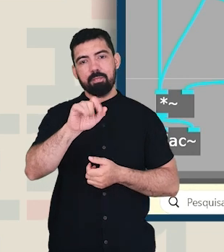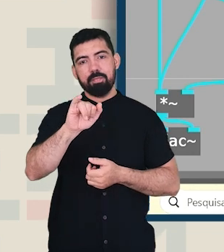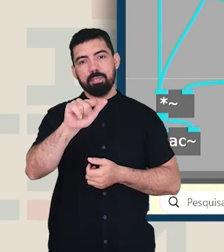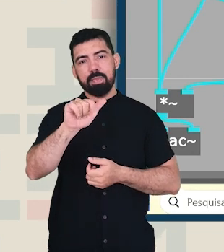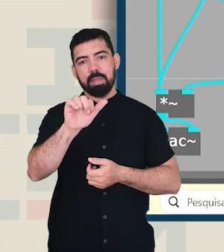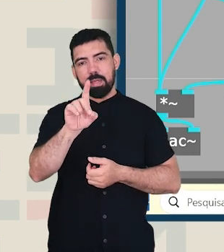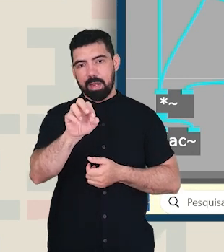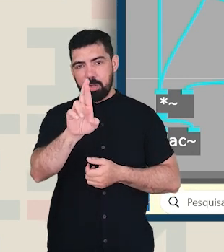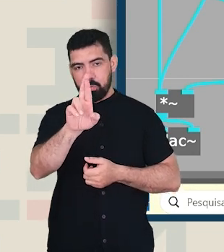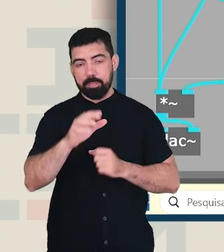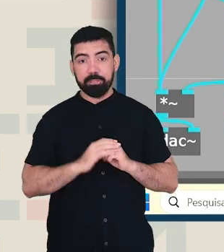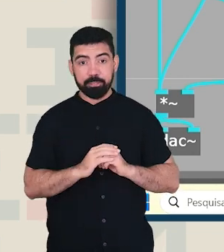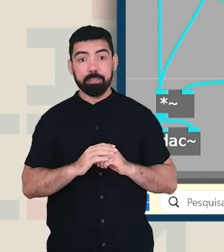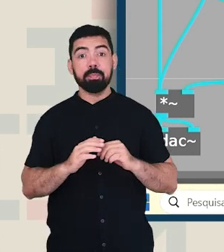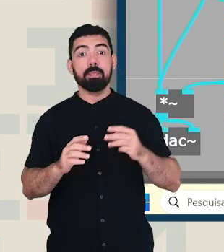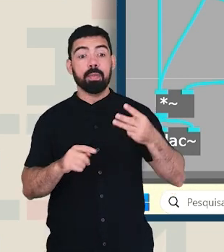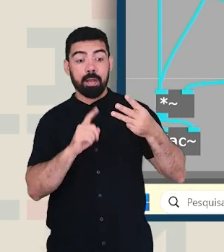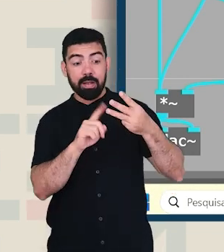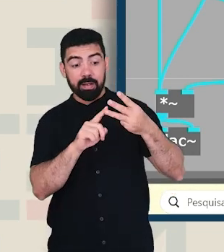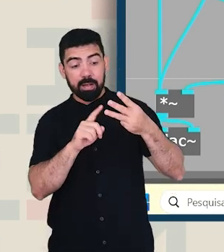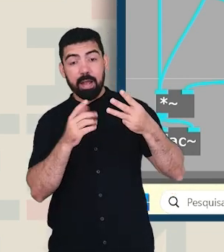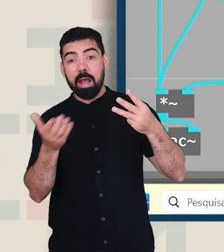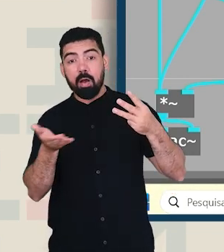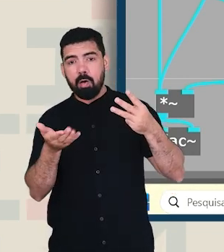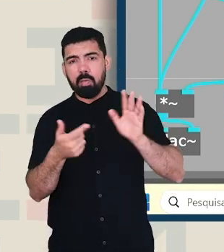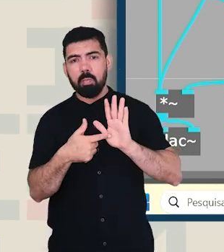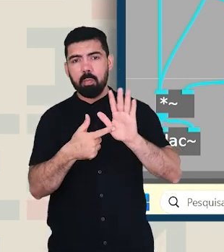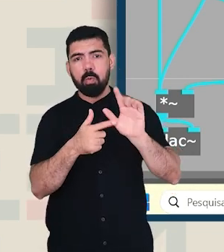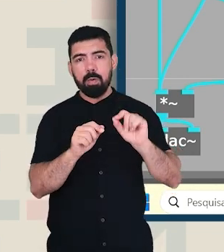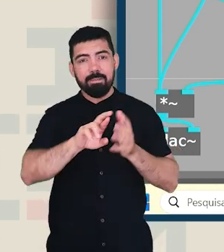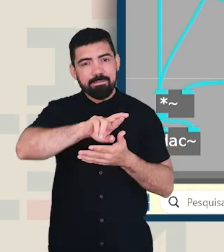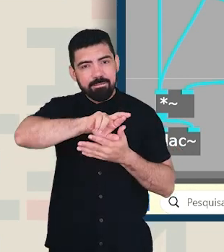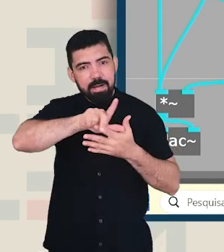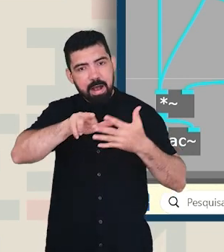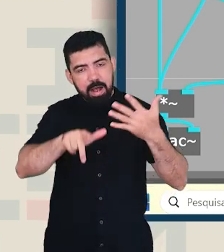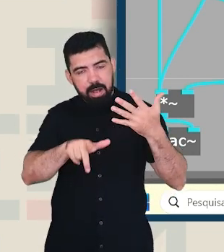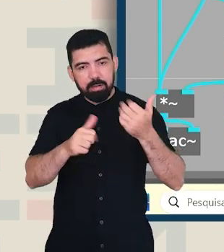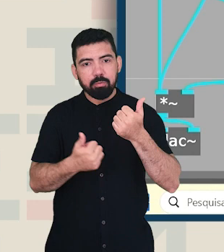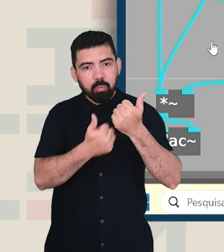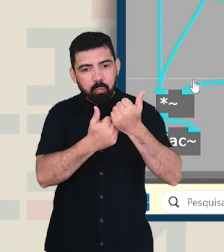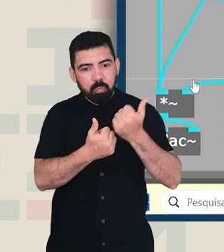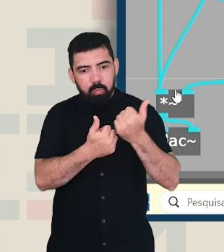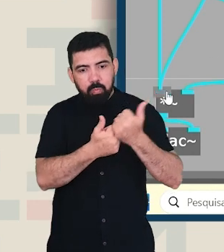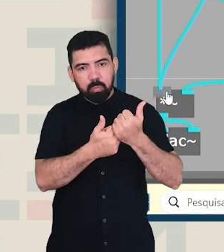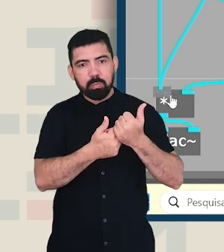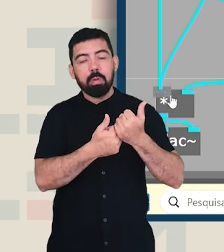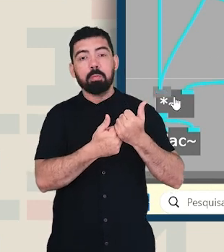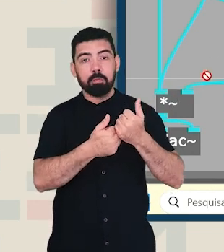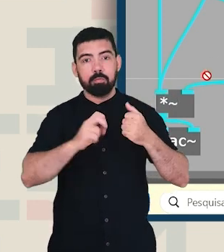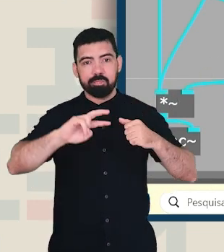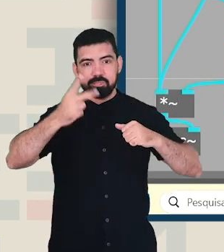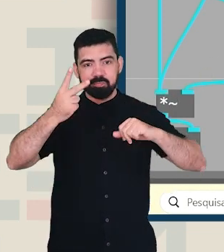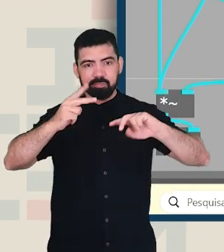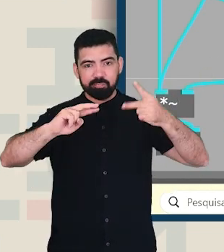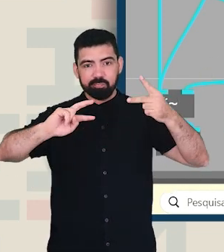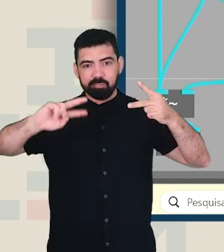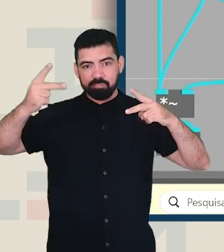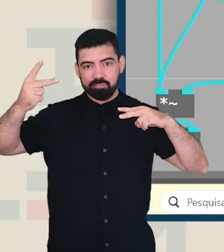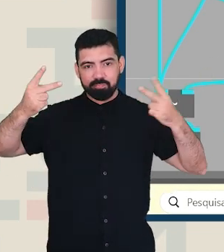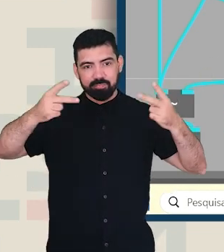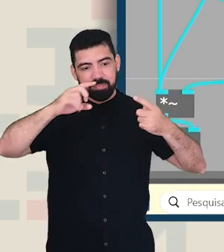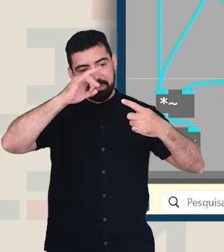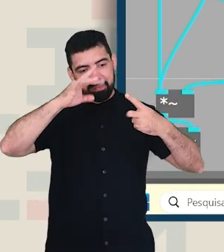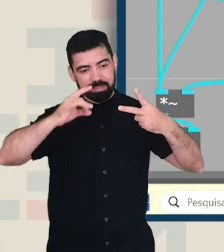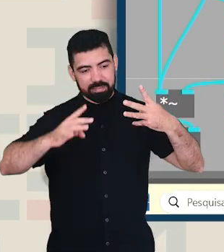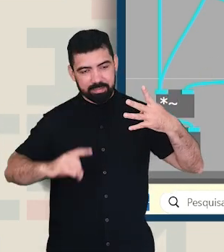estou colocando vários osciladores se multiplicando uns aos outros. Vamos